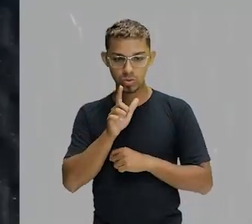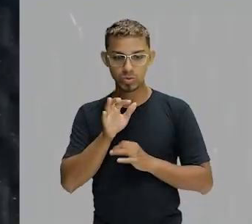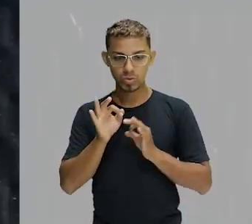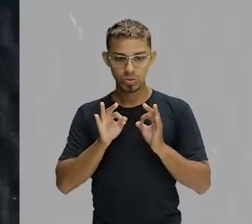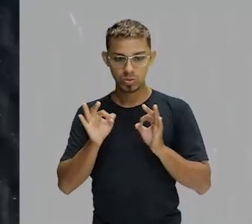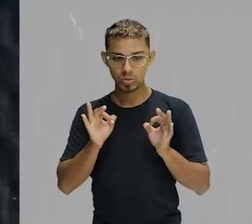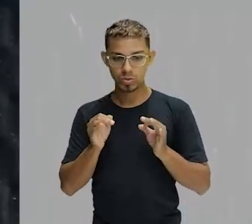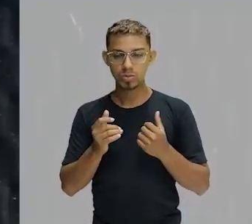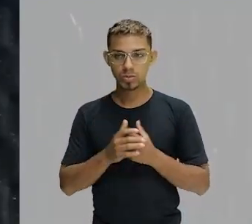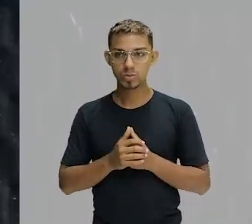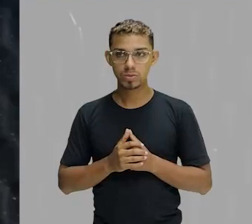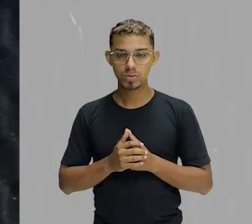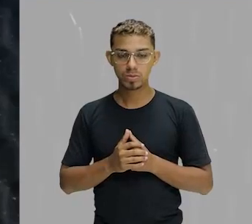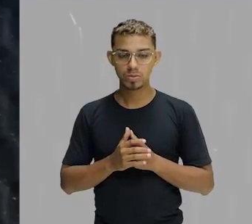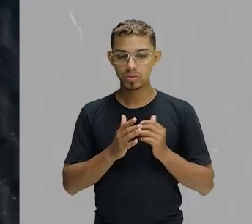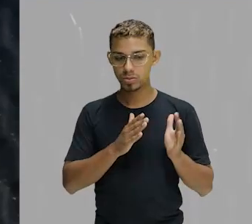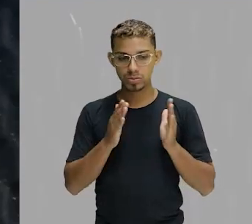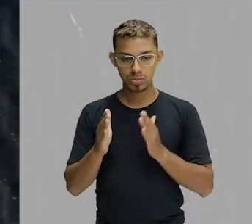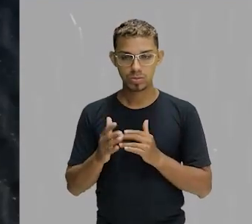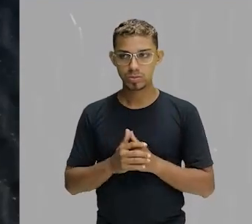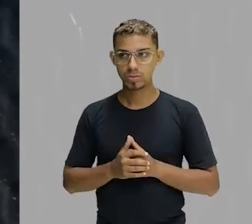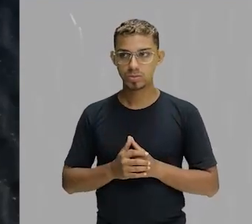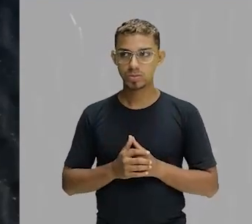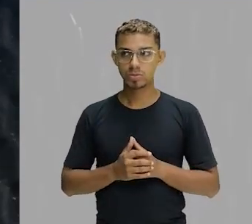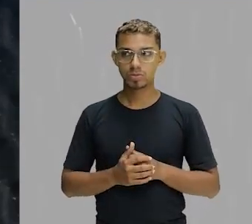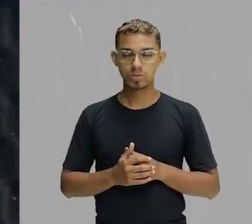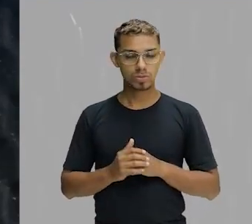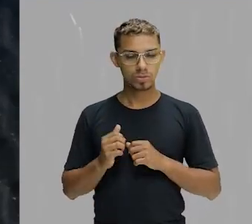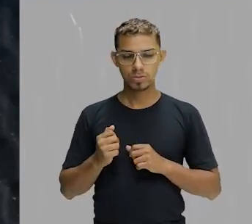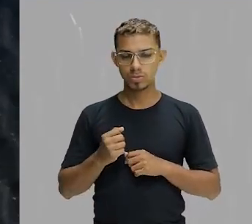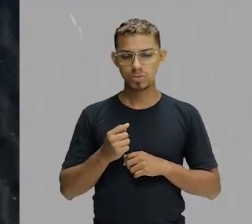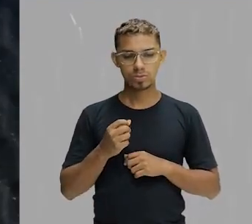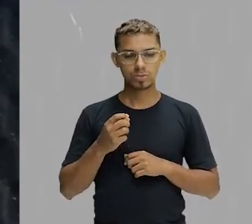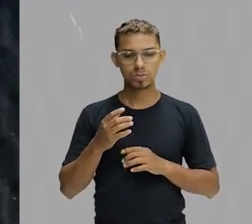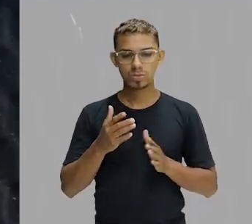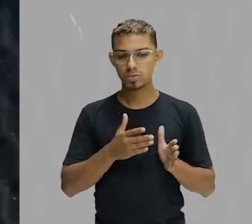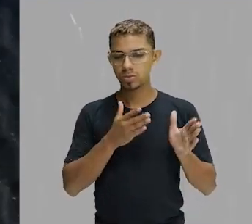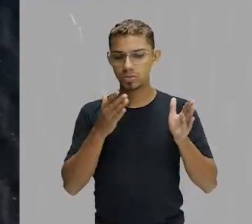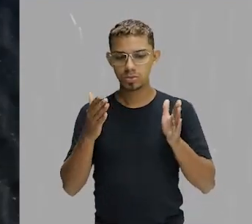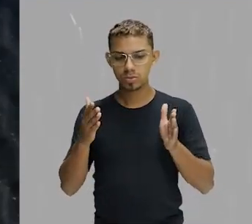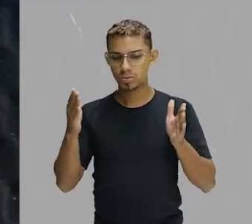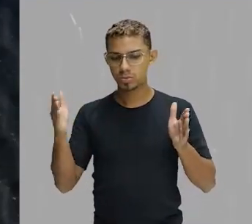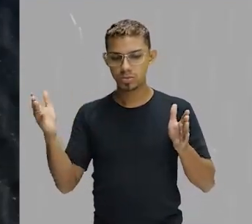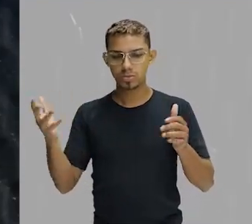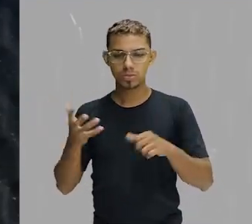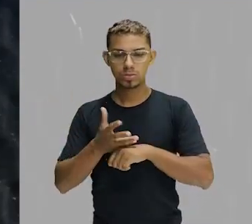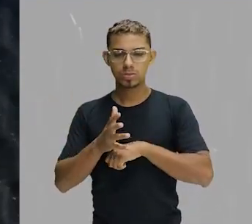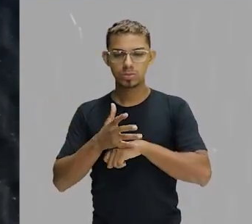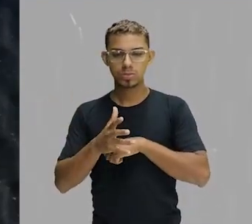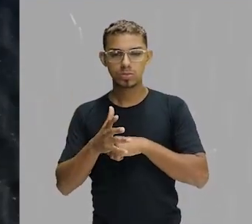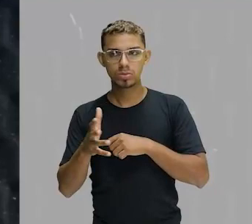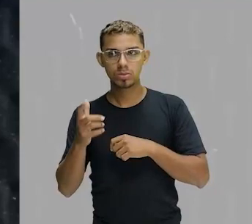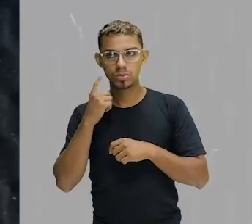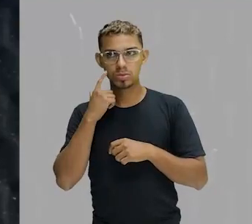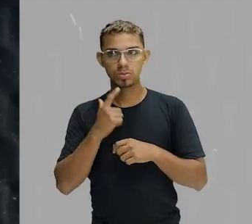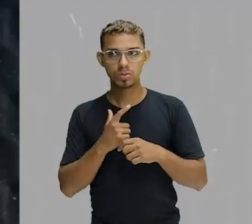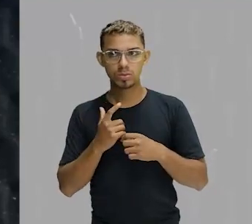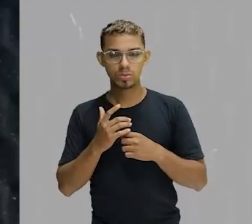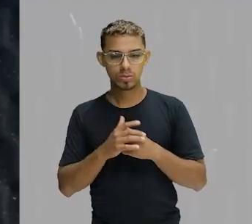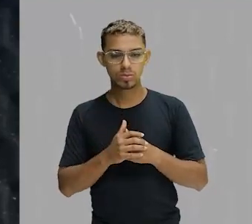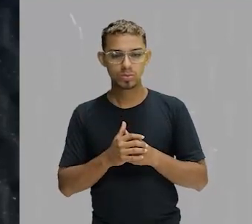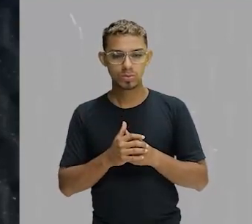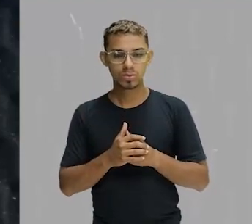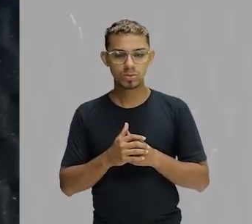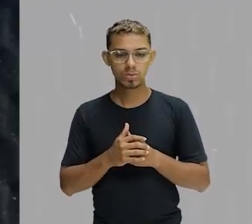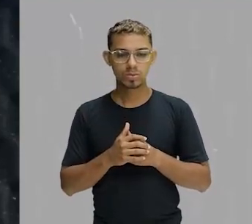operação, tá? A continha lá do ladinho. Mas quanto maior esse expoente, fica mais prático para você, ou o problema traz